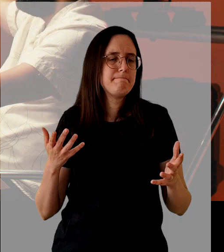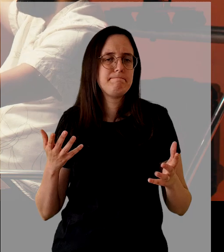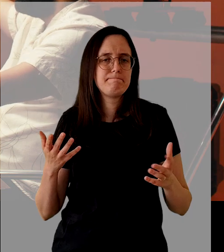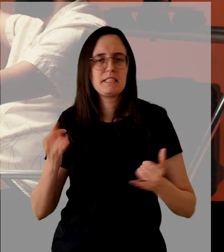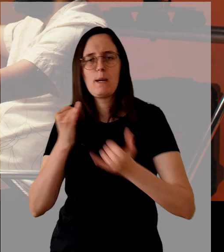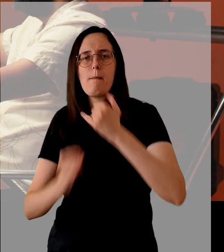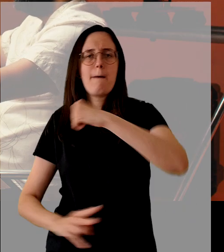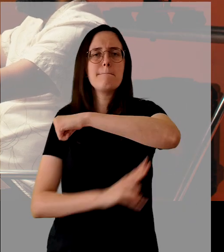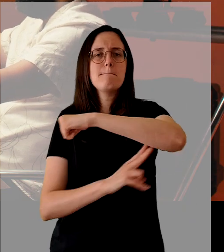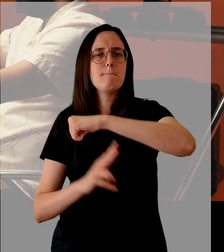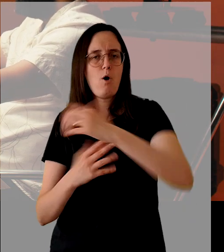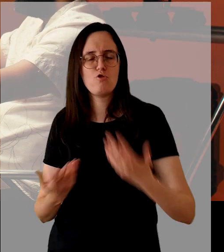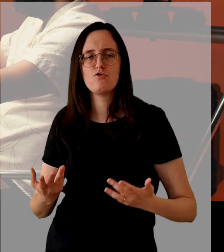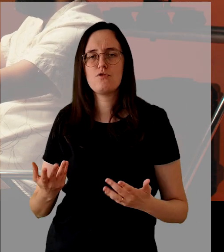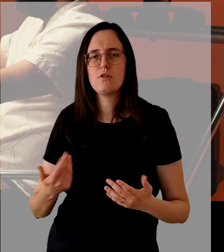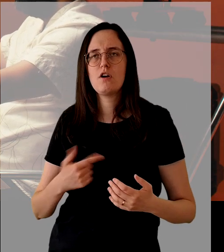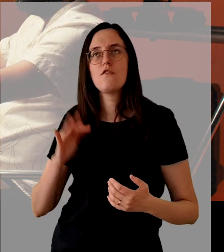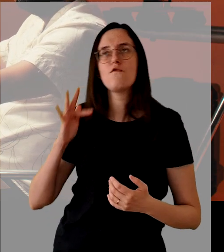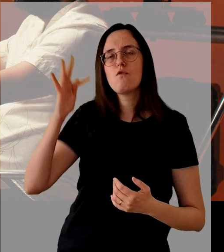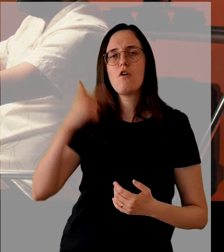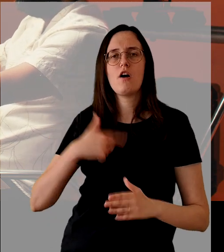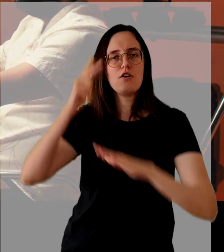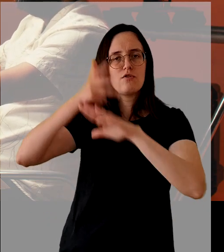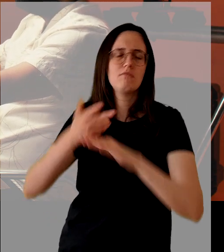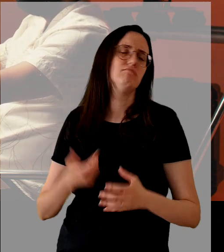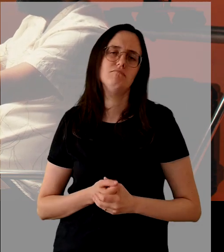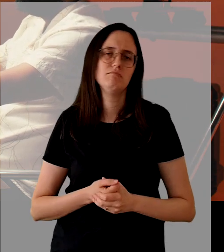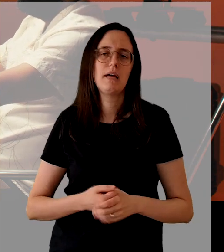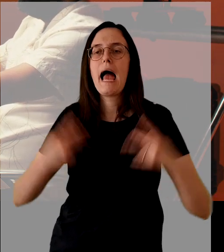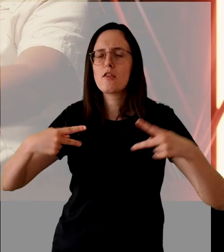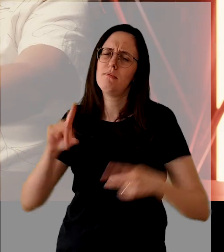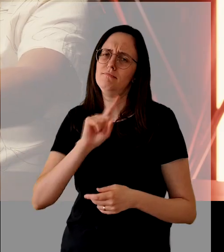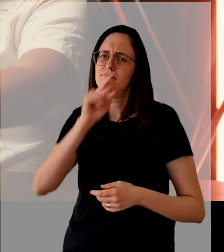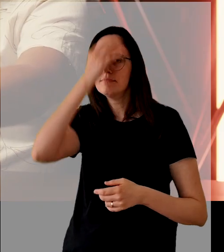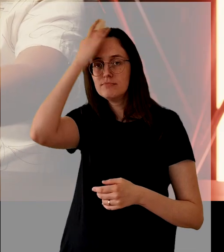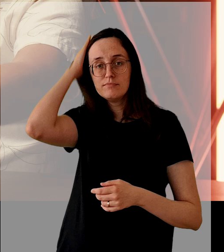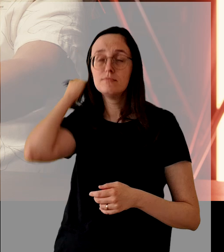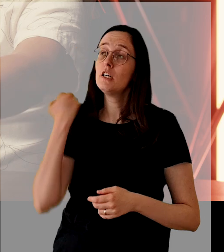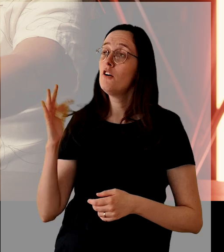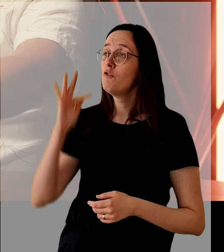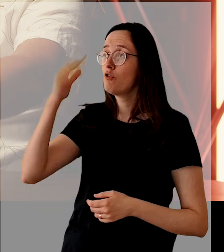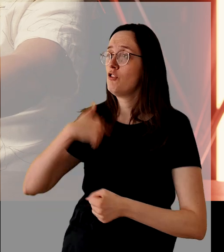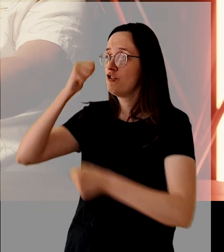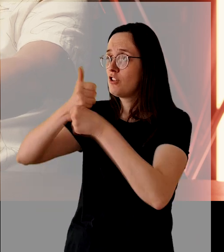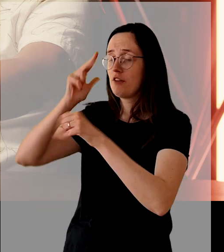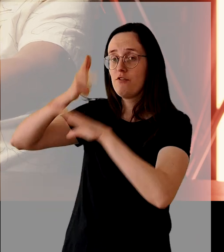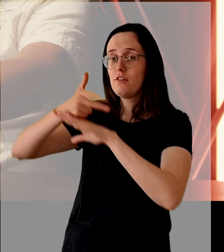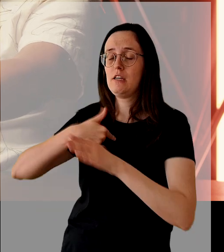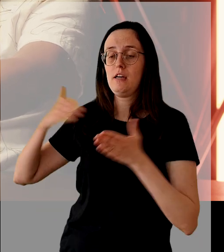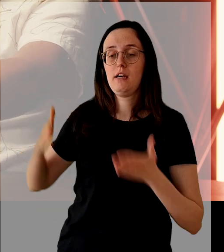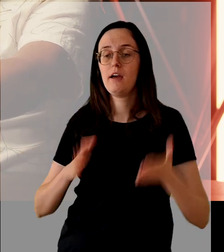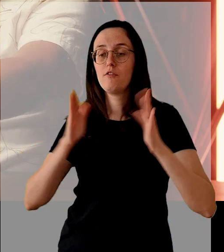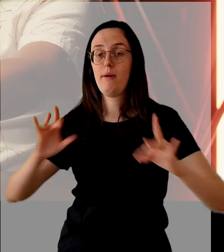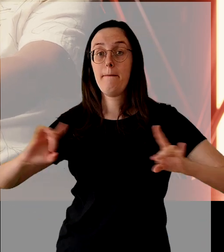ponte para você um dia fazer direção de fotografia, mas não é automático. Para você um dia ser diretor de fotografia, se você tem uma carreira